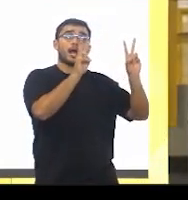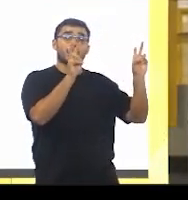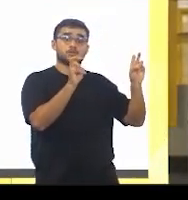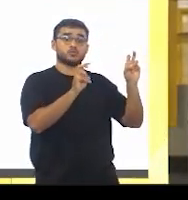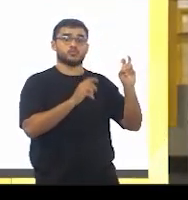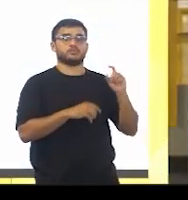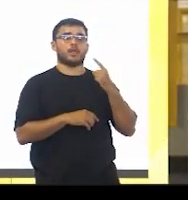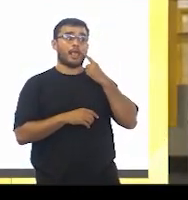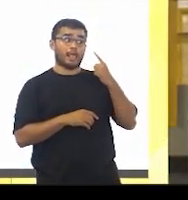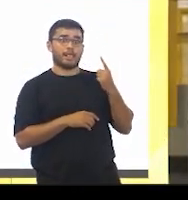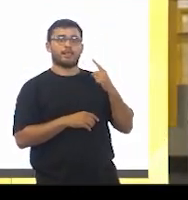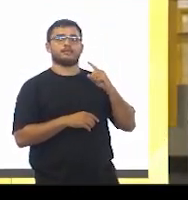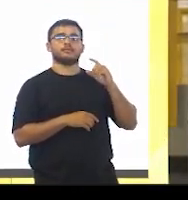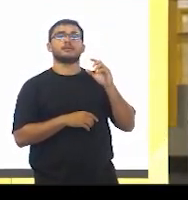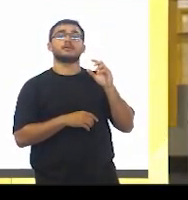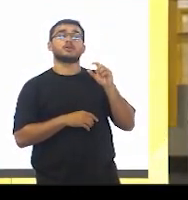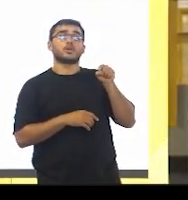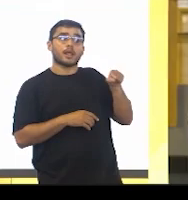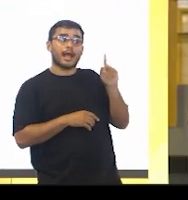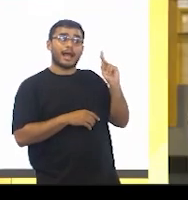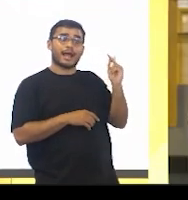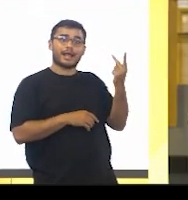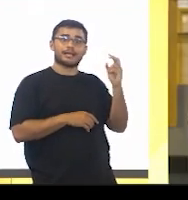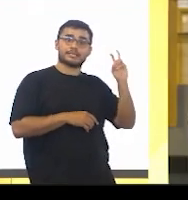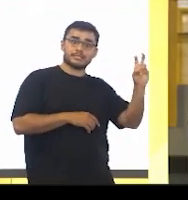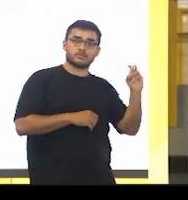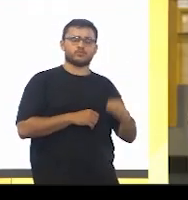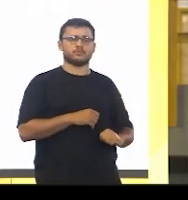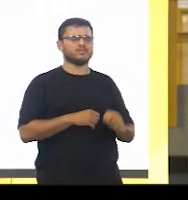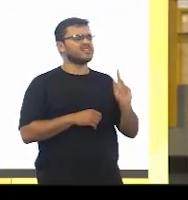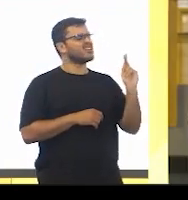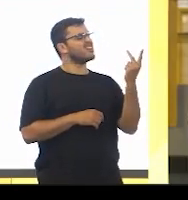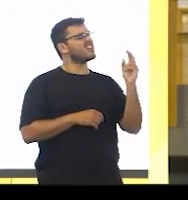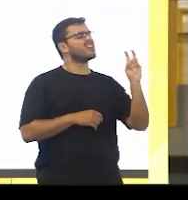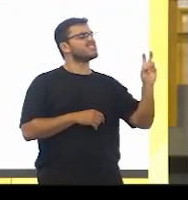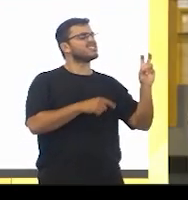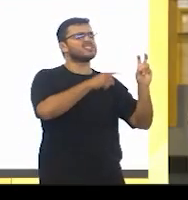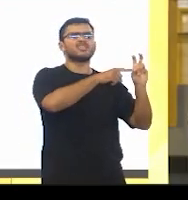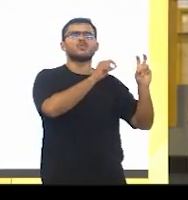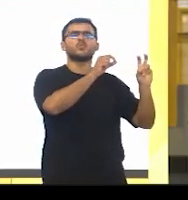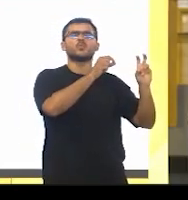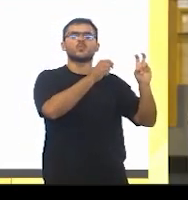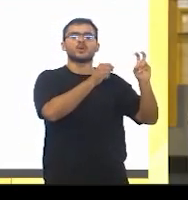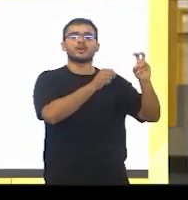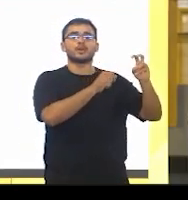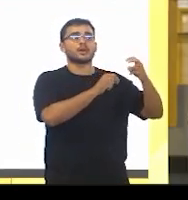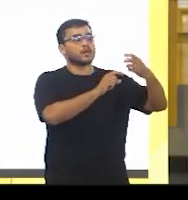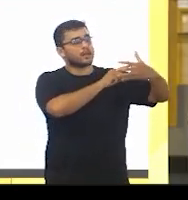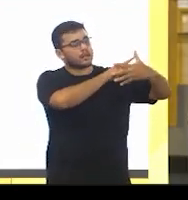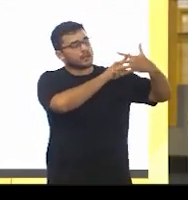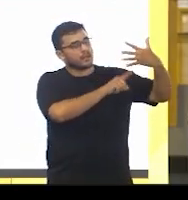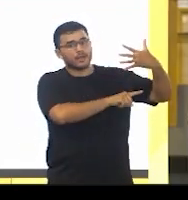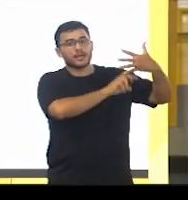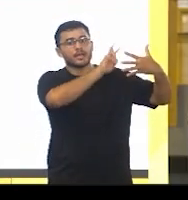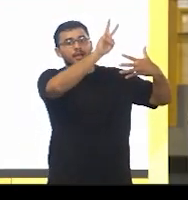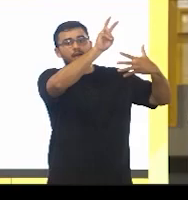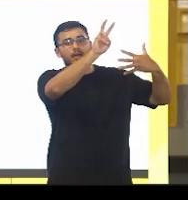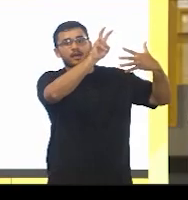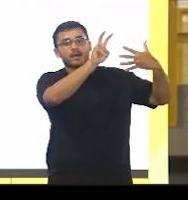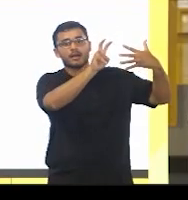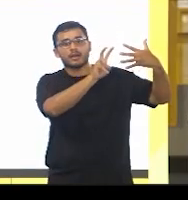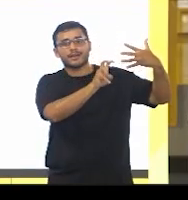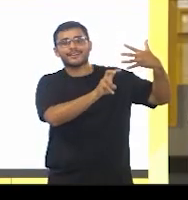habilidade 5, que caíram na prova de 2022 do Enem. E o que é que